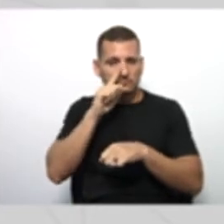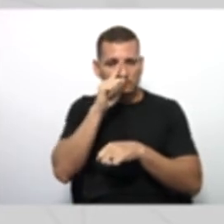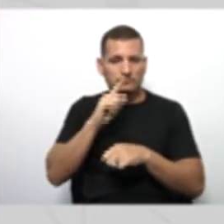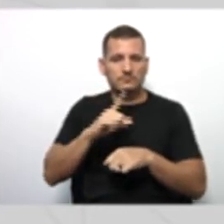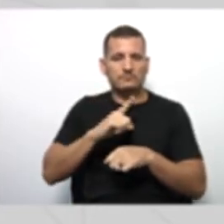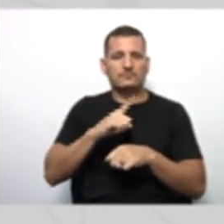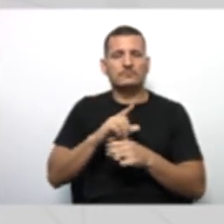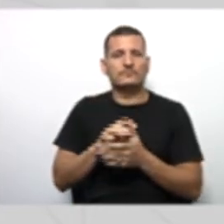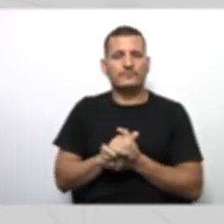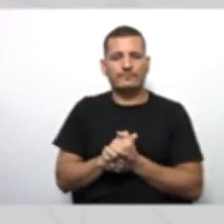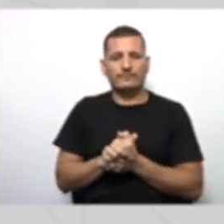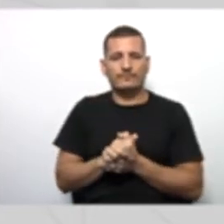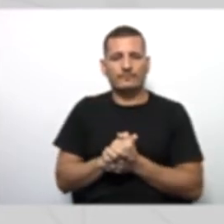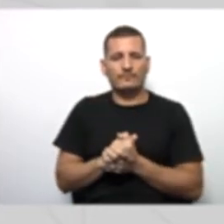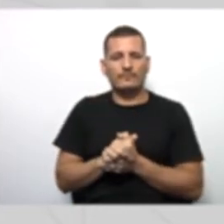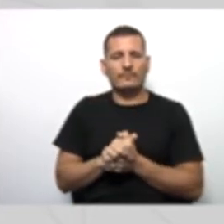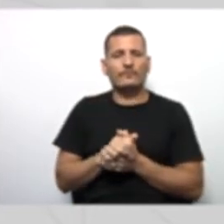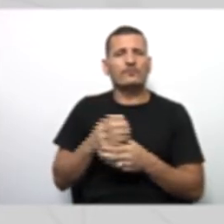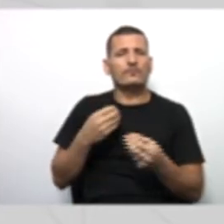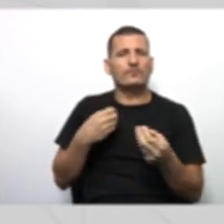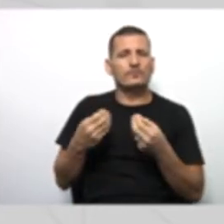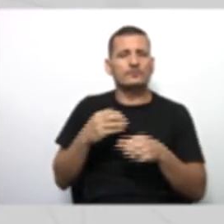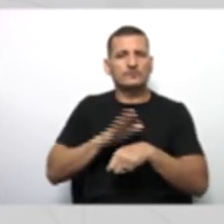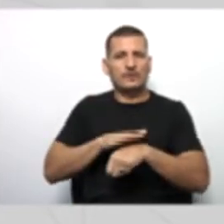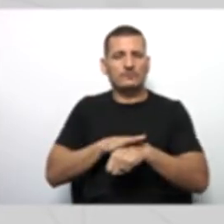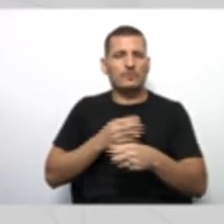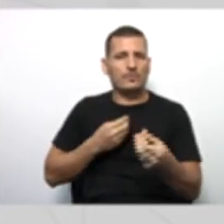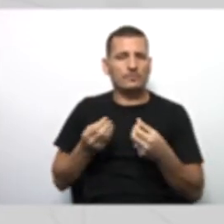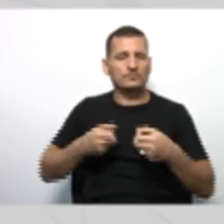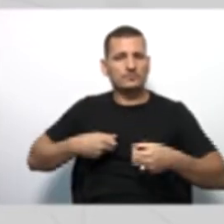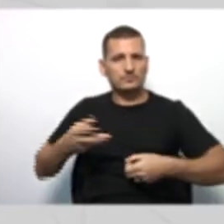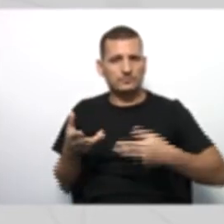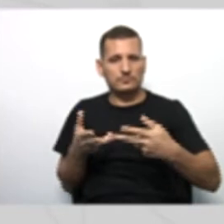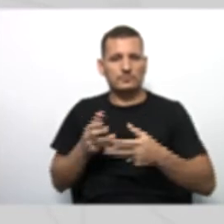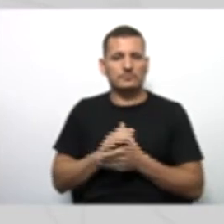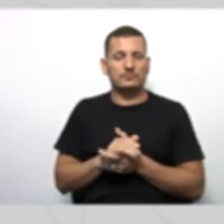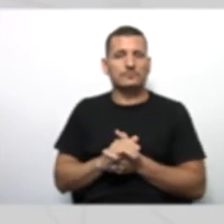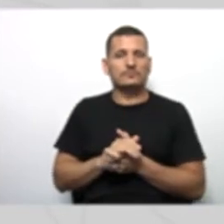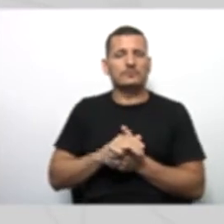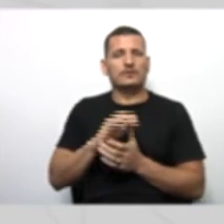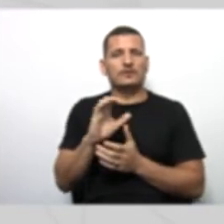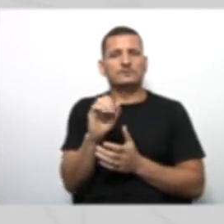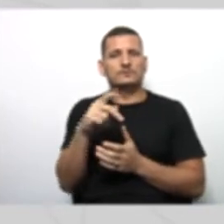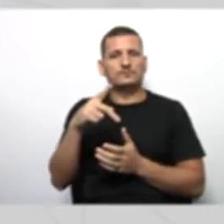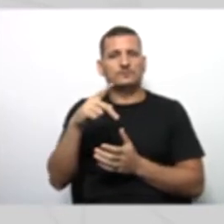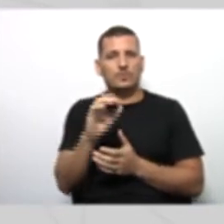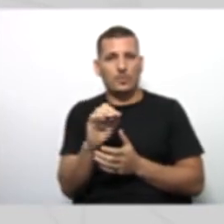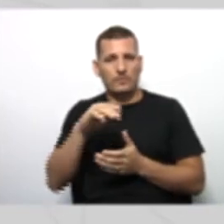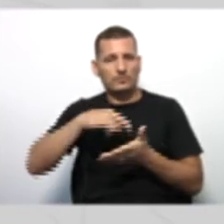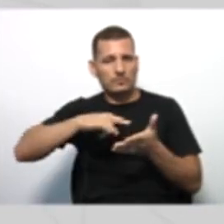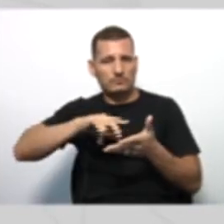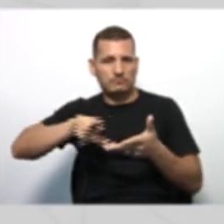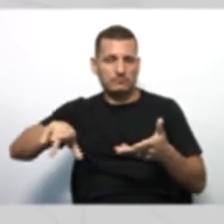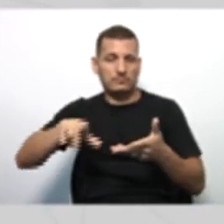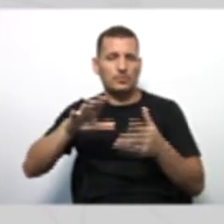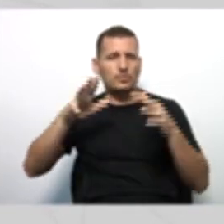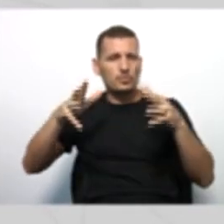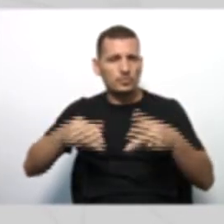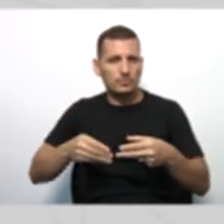possíveis respostas aos riscos, minimizando qualquer impacto negativo. Mitigar é justamente isso, tá, gente?